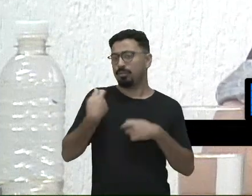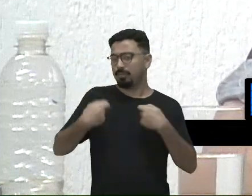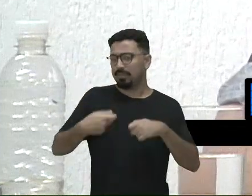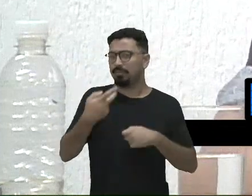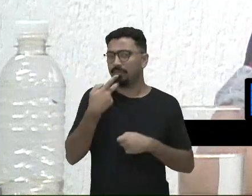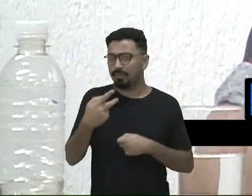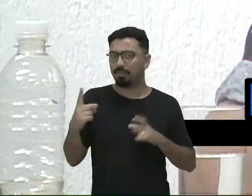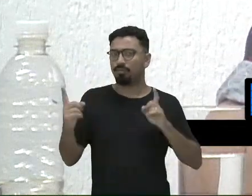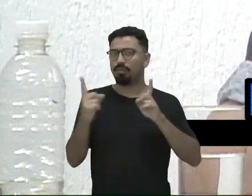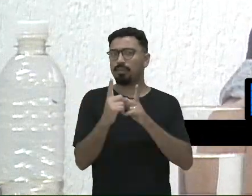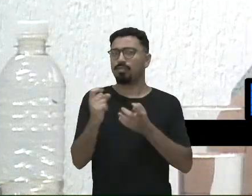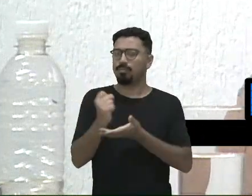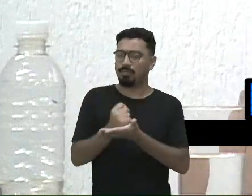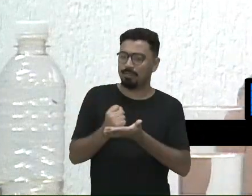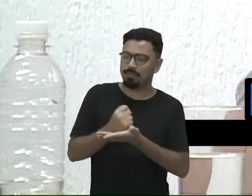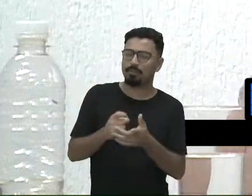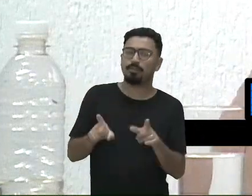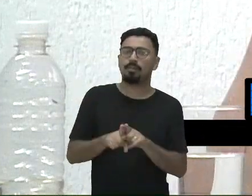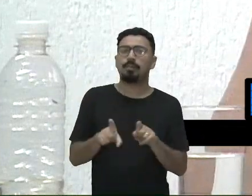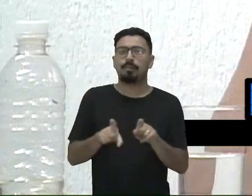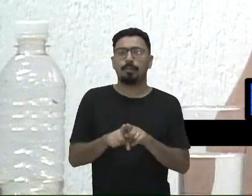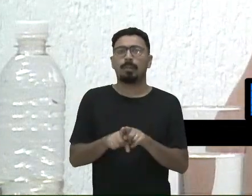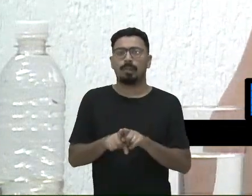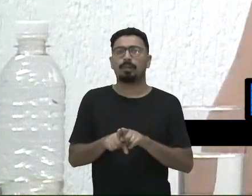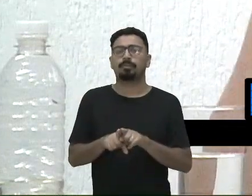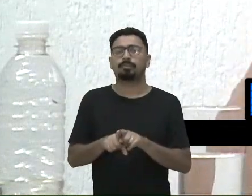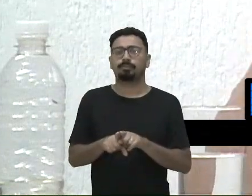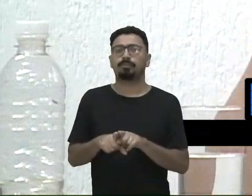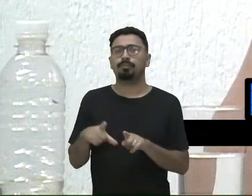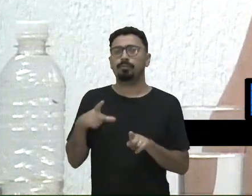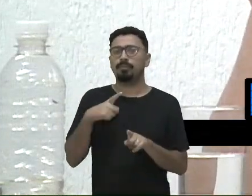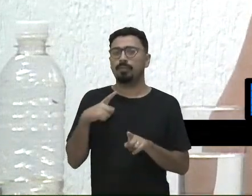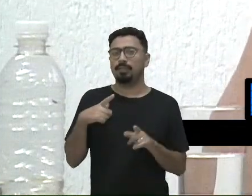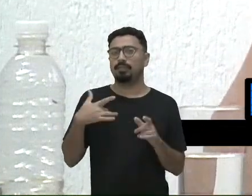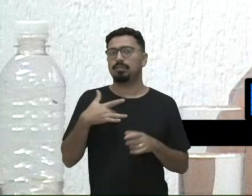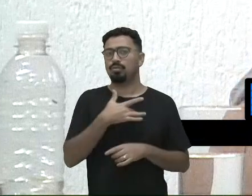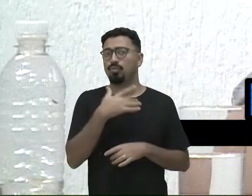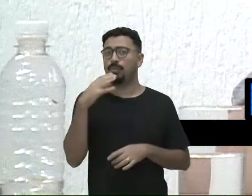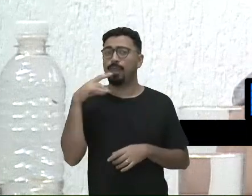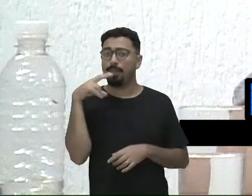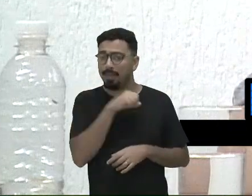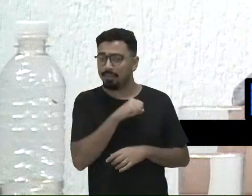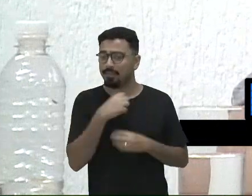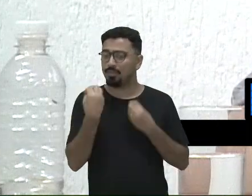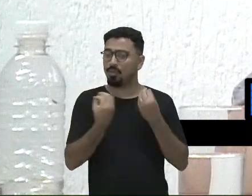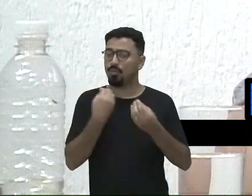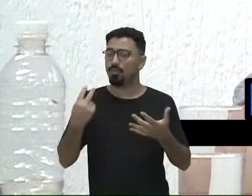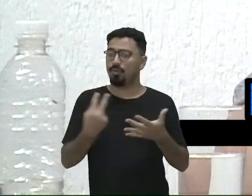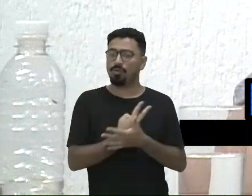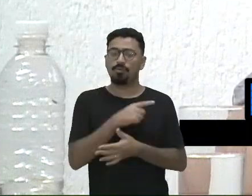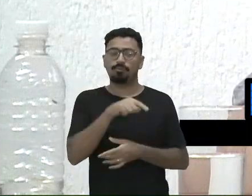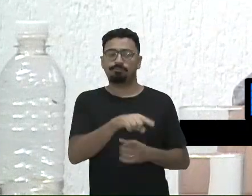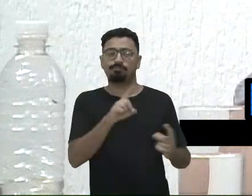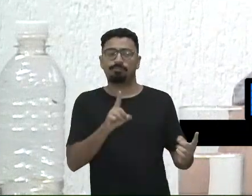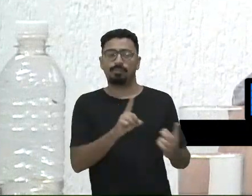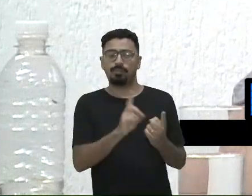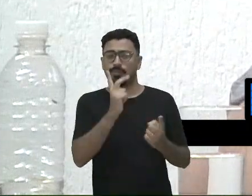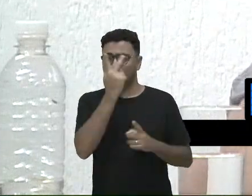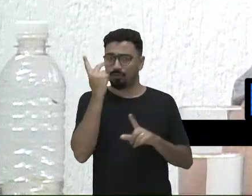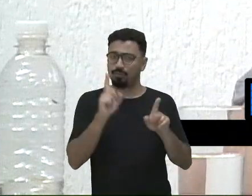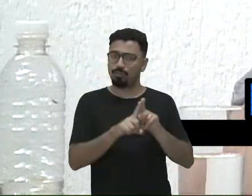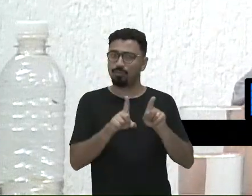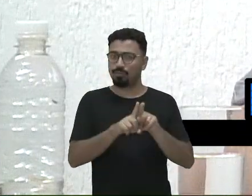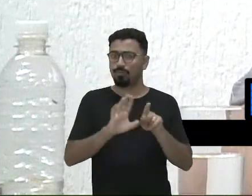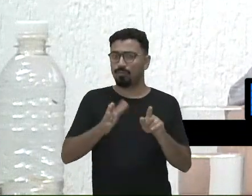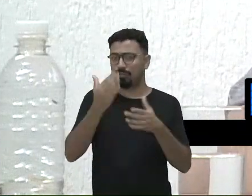atenção básica e de como é que a saúde, numa emergência, como é que ela vai funcionar também no atendimento dessas pessoas. Eu